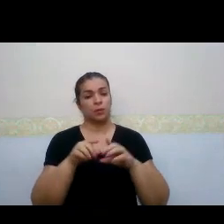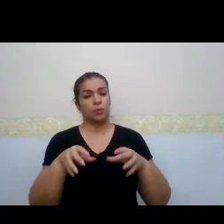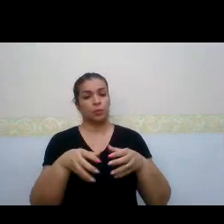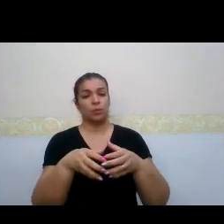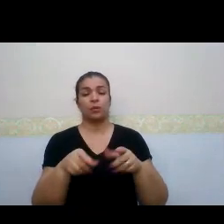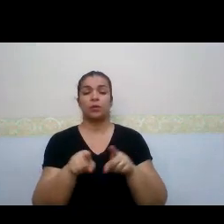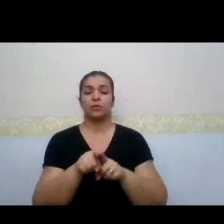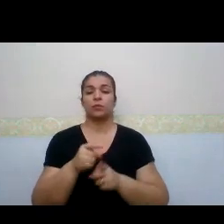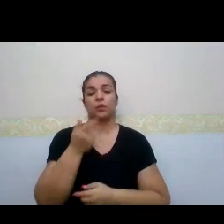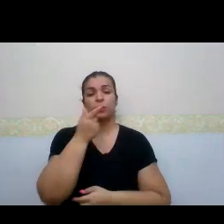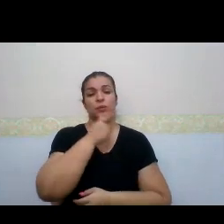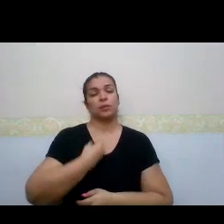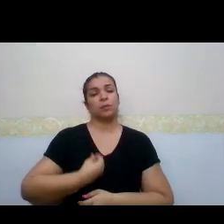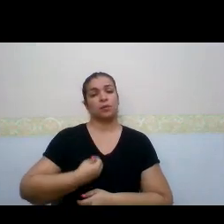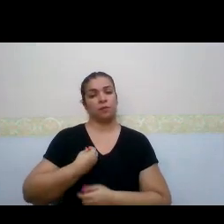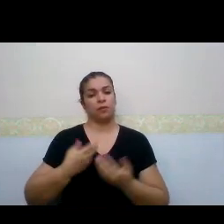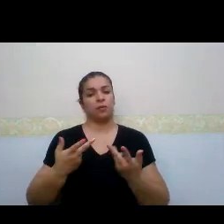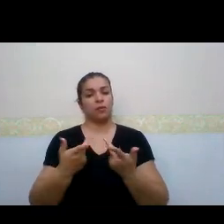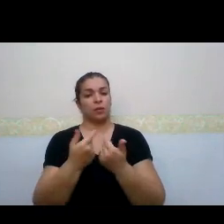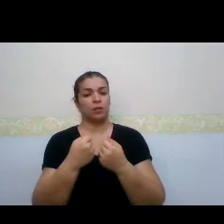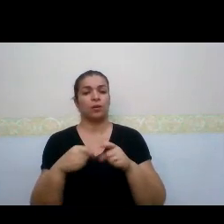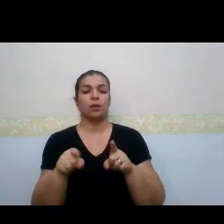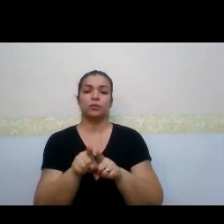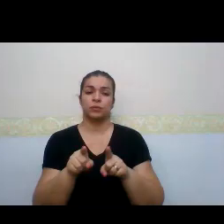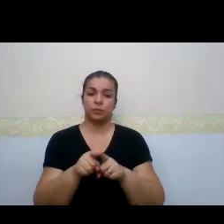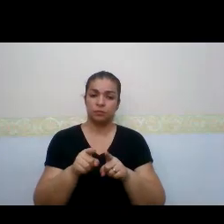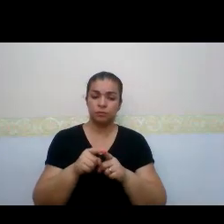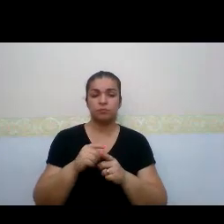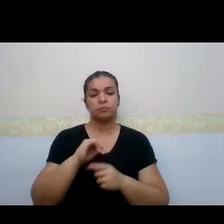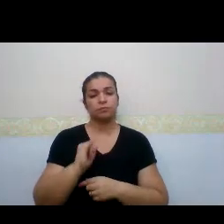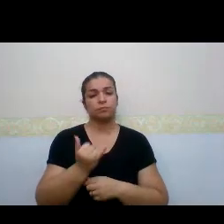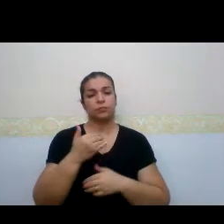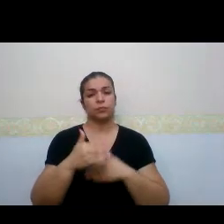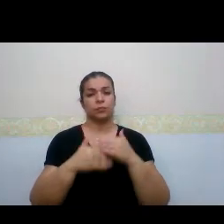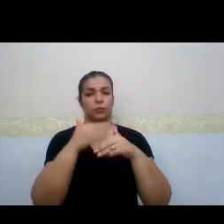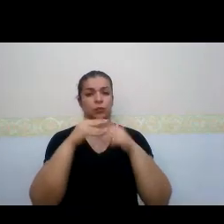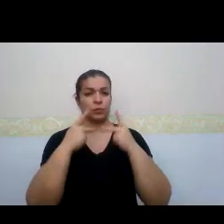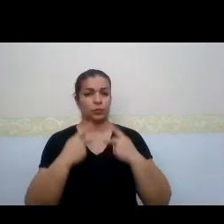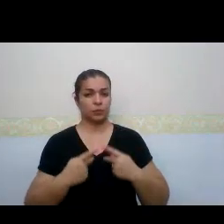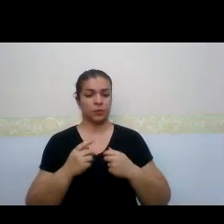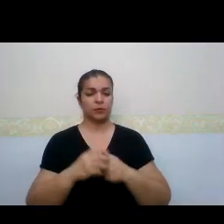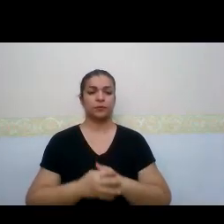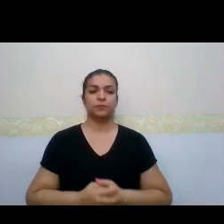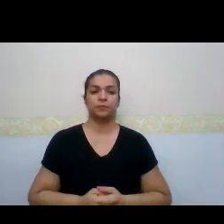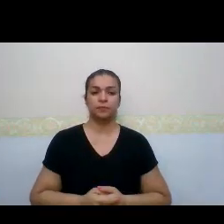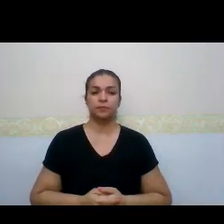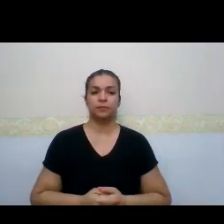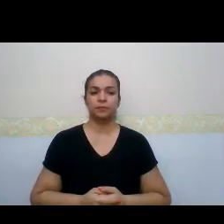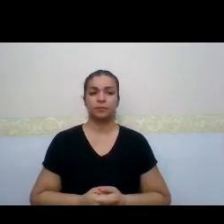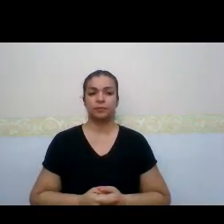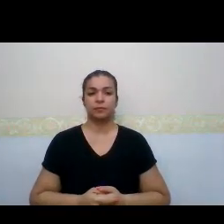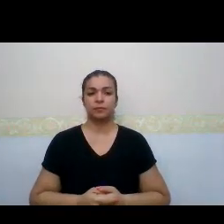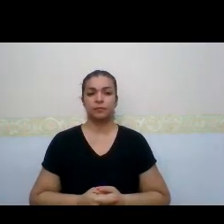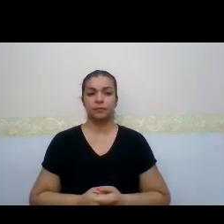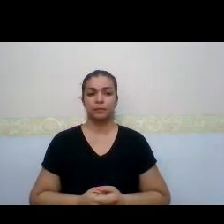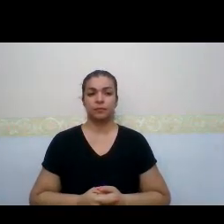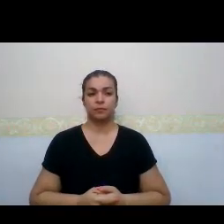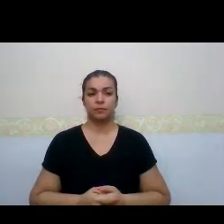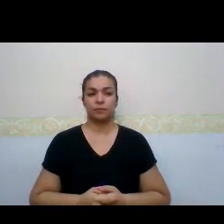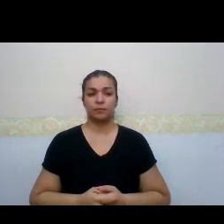de qualidade e poder usufruir do progresso humano, tá? Essa imagem, que também está